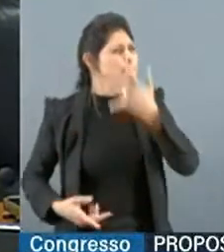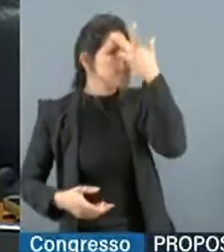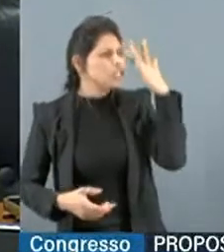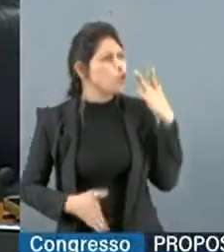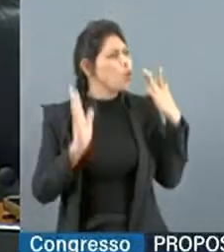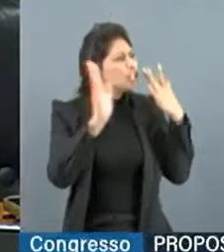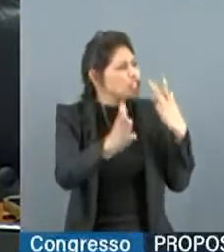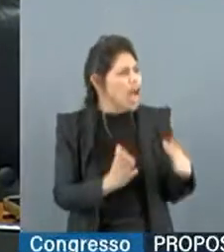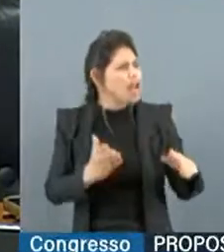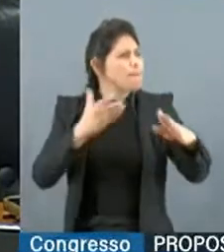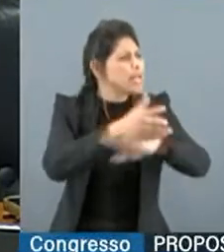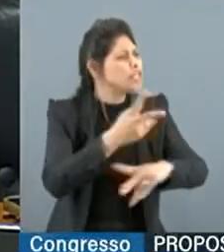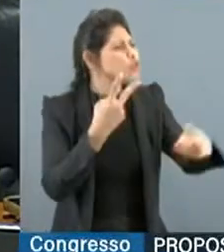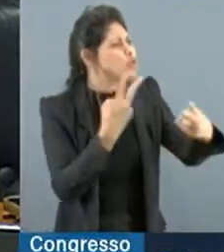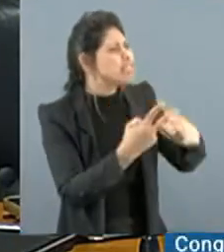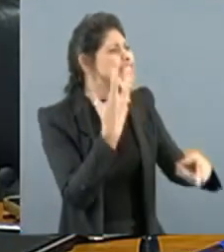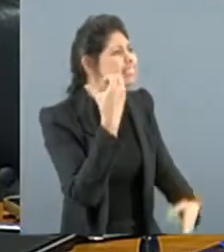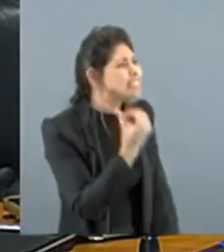6 meses presa